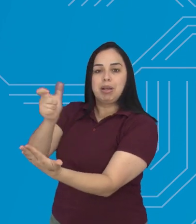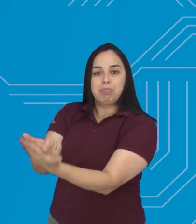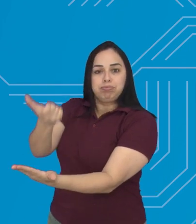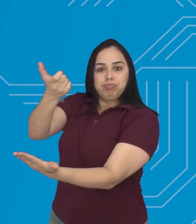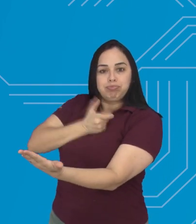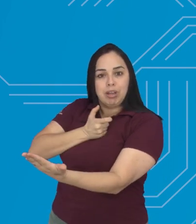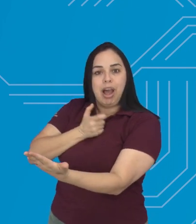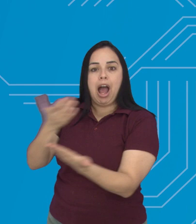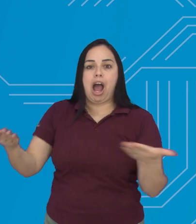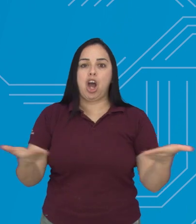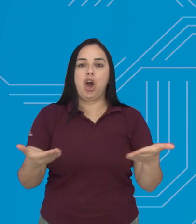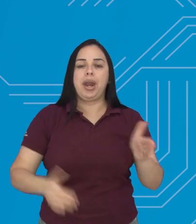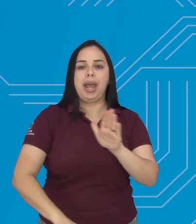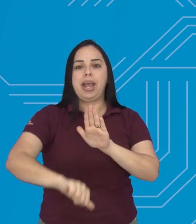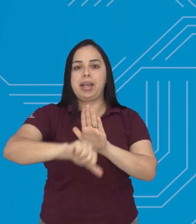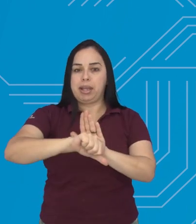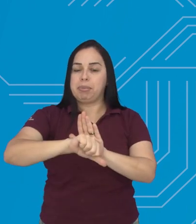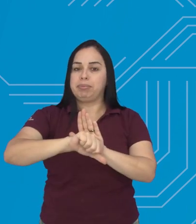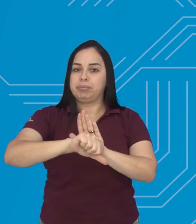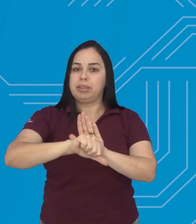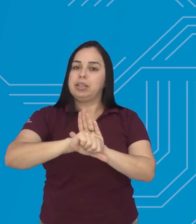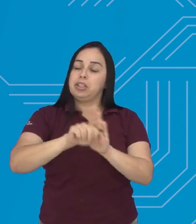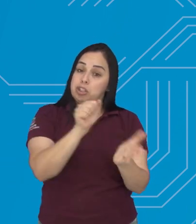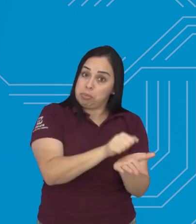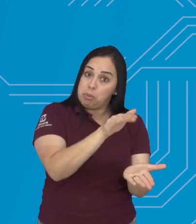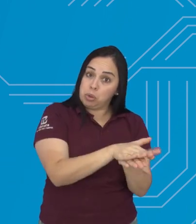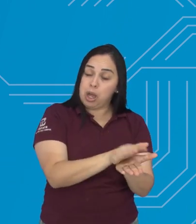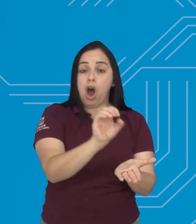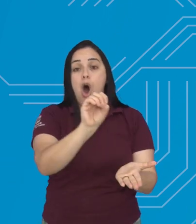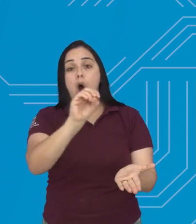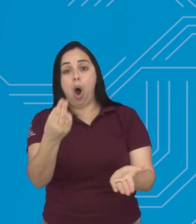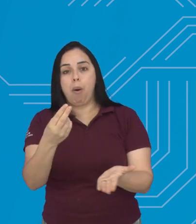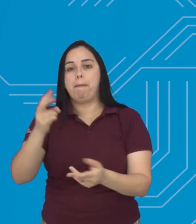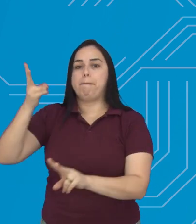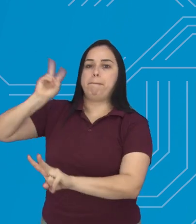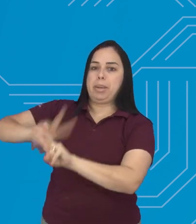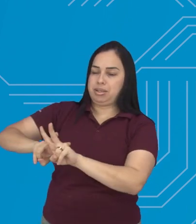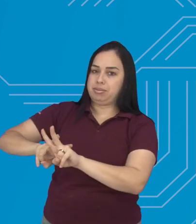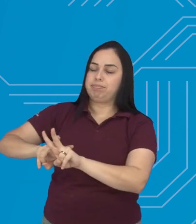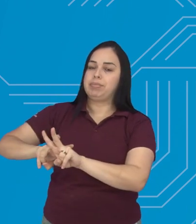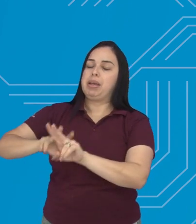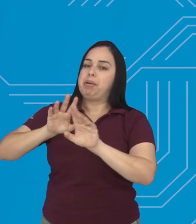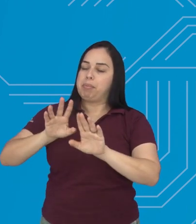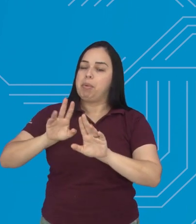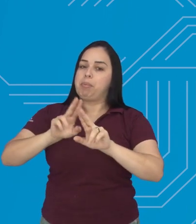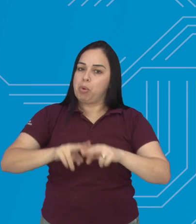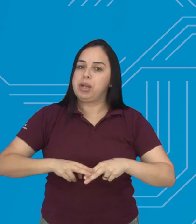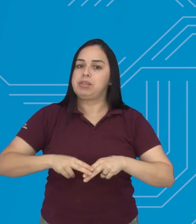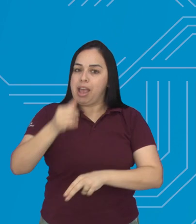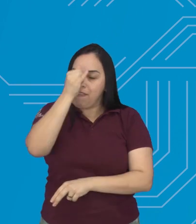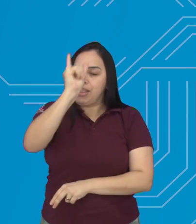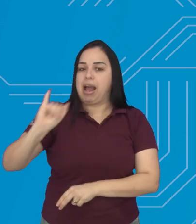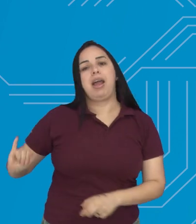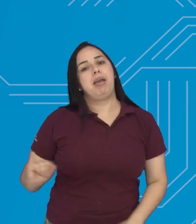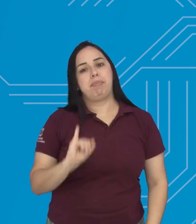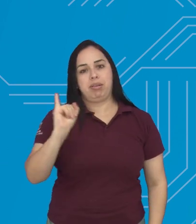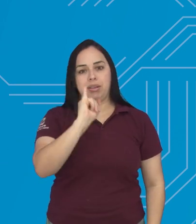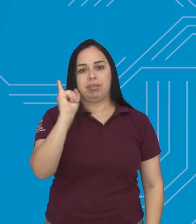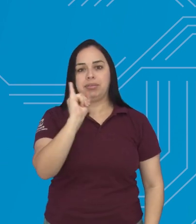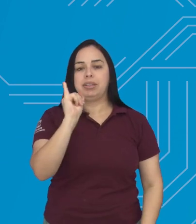mais pesadas são as caçambas, né? De poda, entulho, madeira, gesso e o óleo. Além da consciência